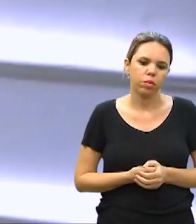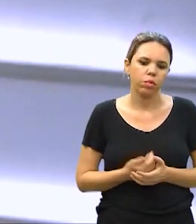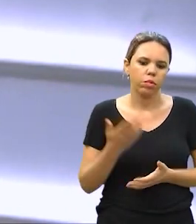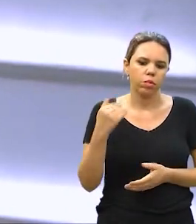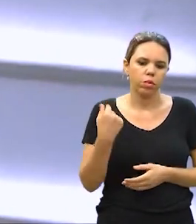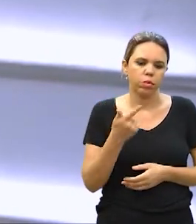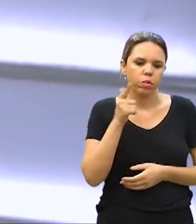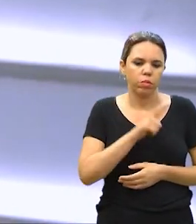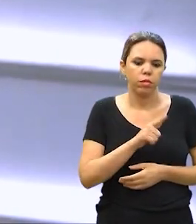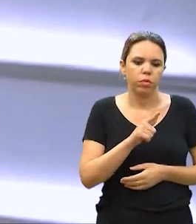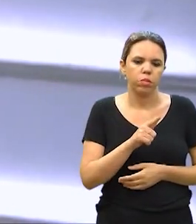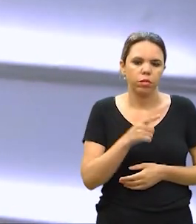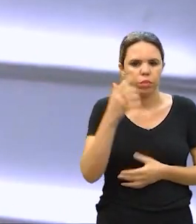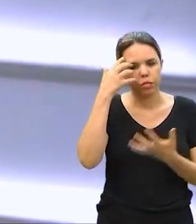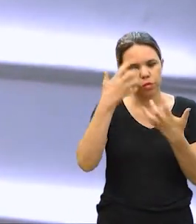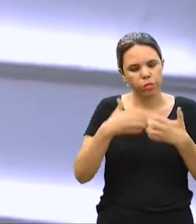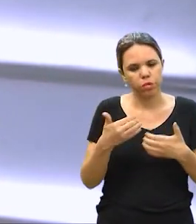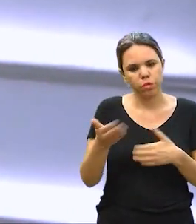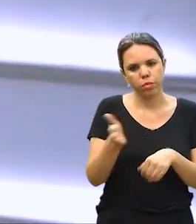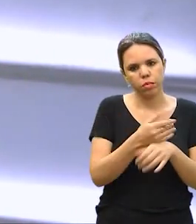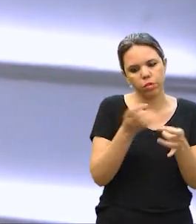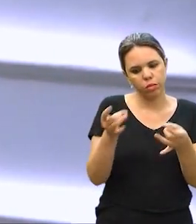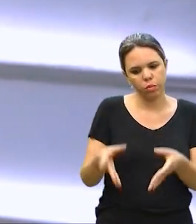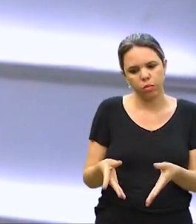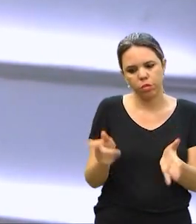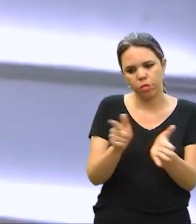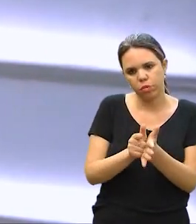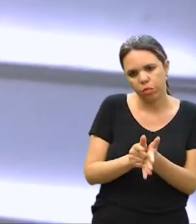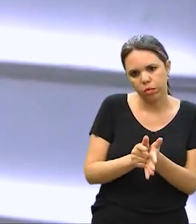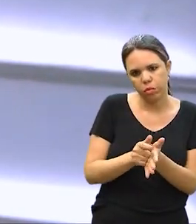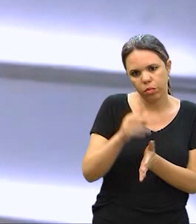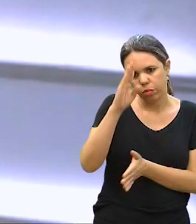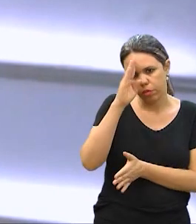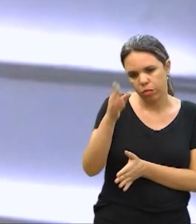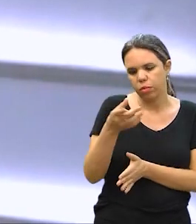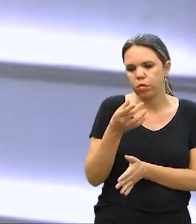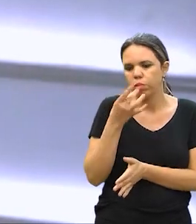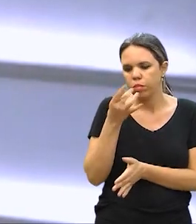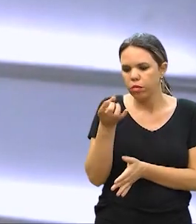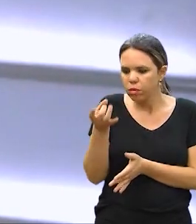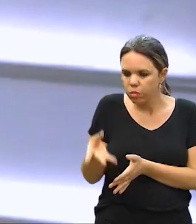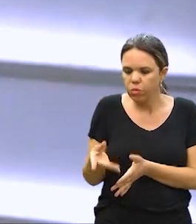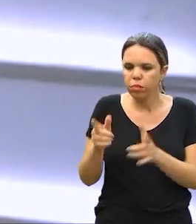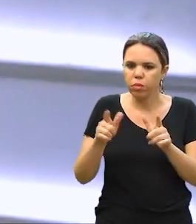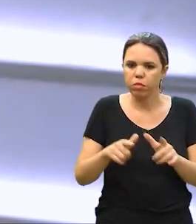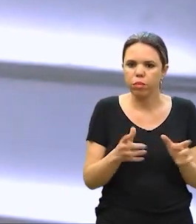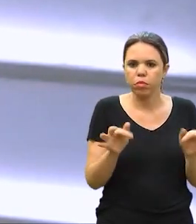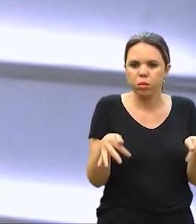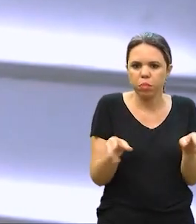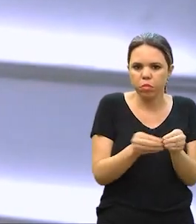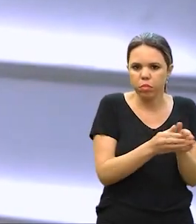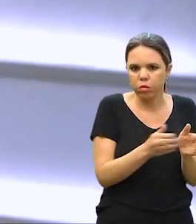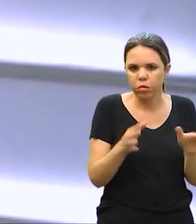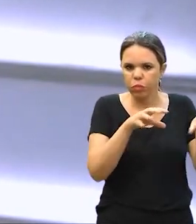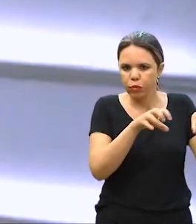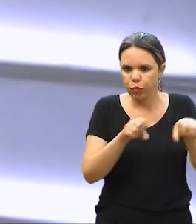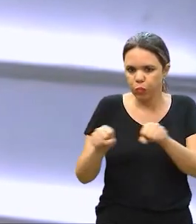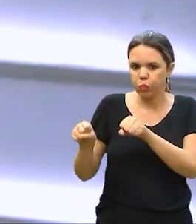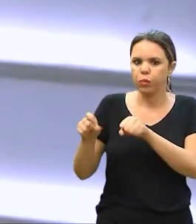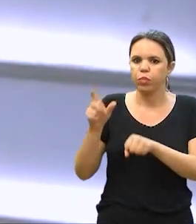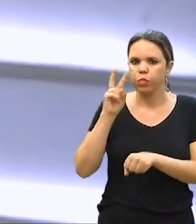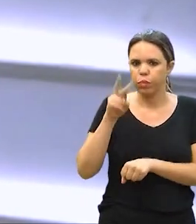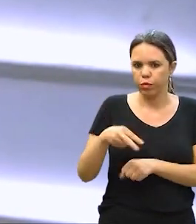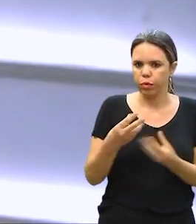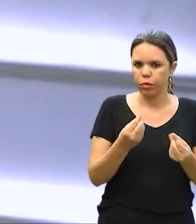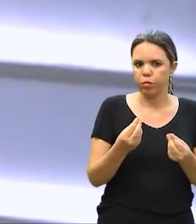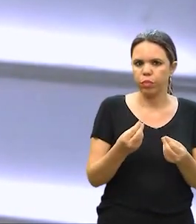gente consegue pensar um pouquinho antes de jogar aquele papel, principalmente a bituca. A gente está passando aí finalizando o período de estiagem, e a gente teve